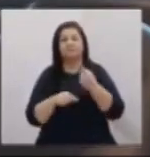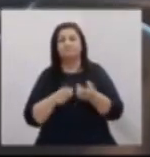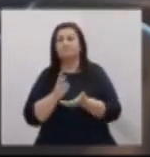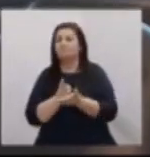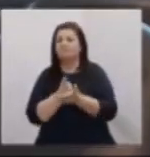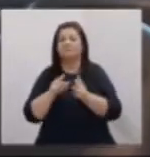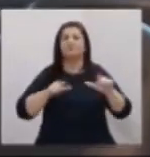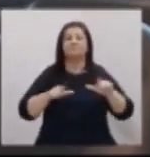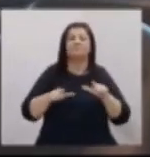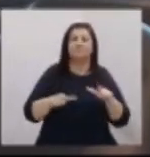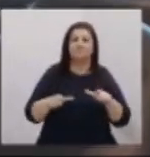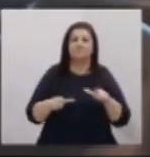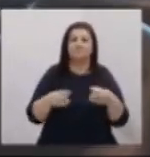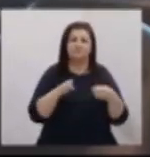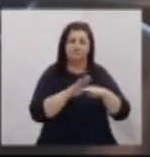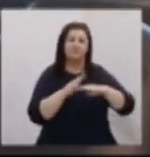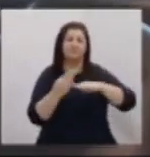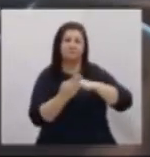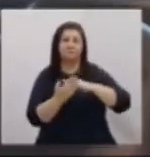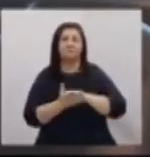trabalho envolvendo no bairro mesmo. E